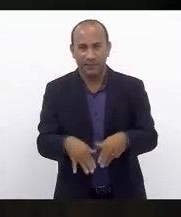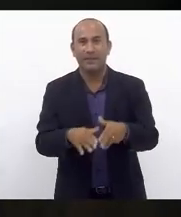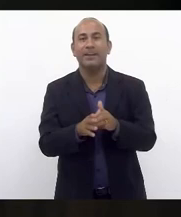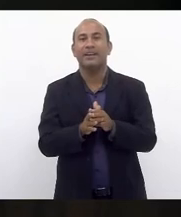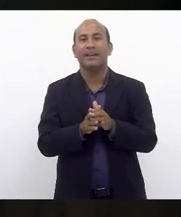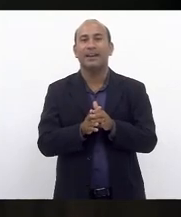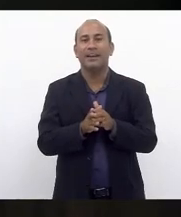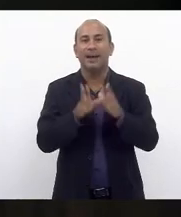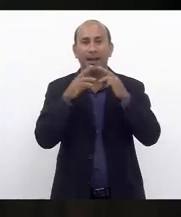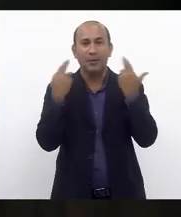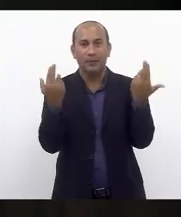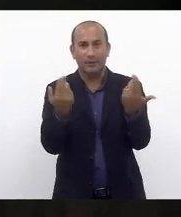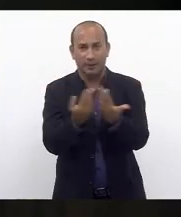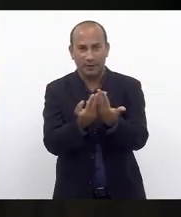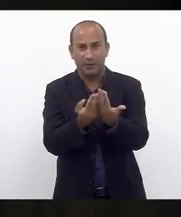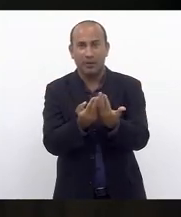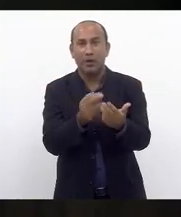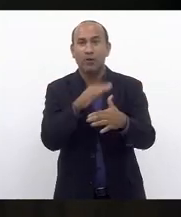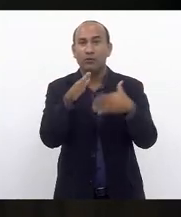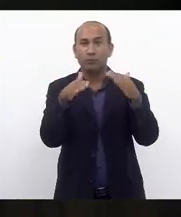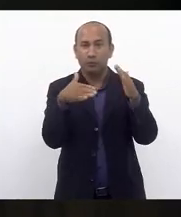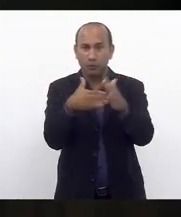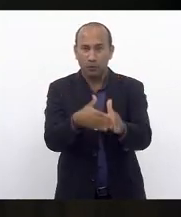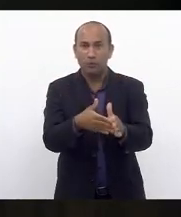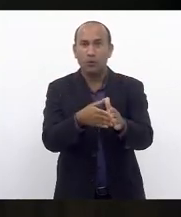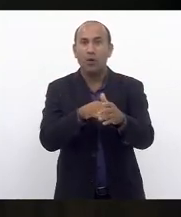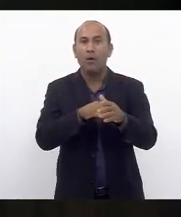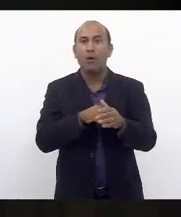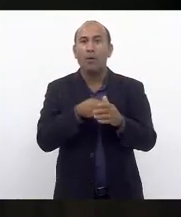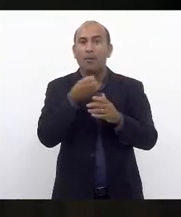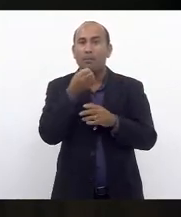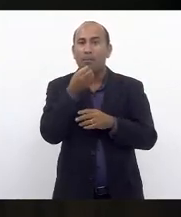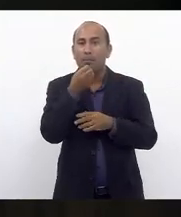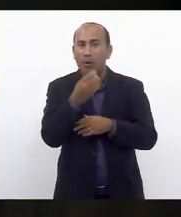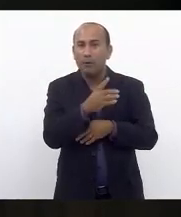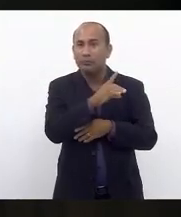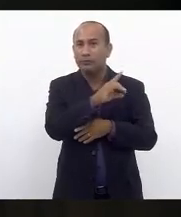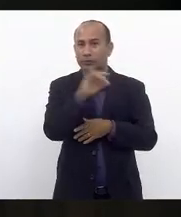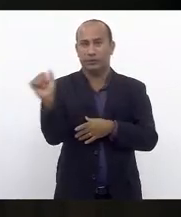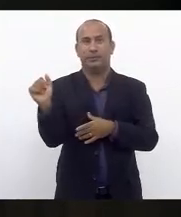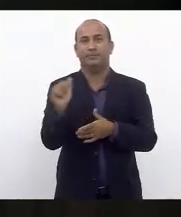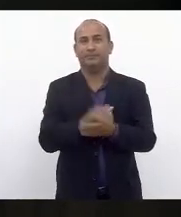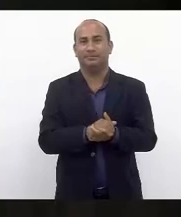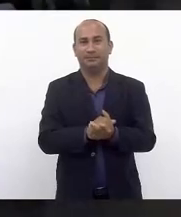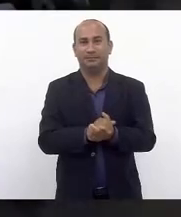a presente sessão. Tenham todos um ótimo final de dia.